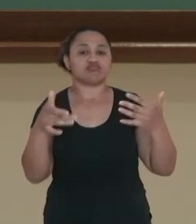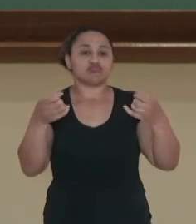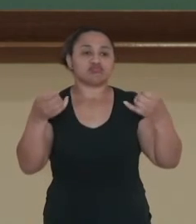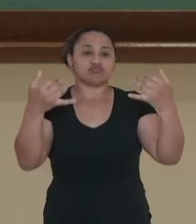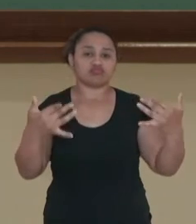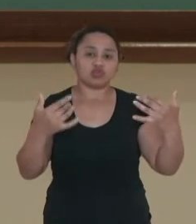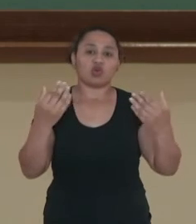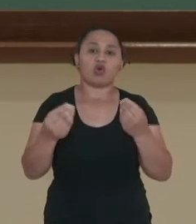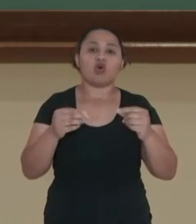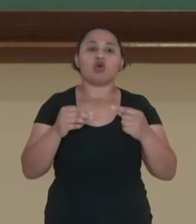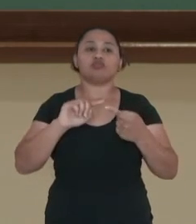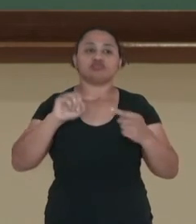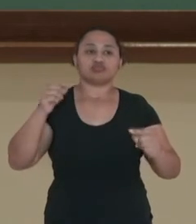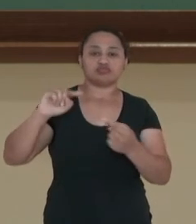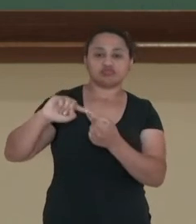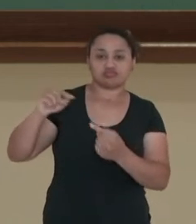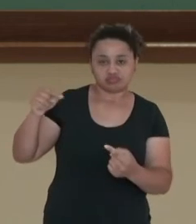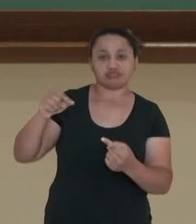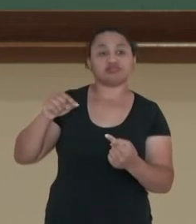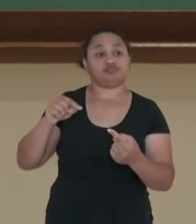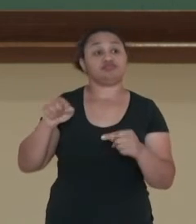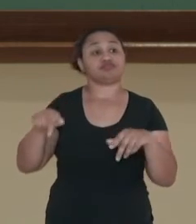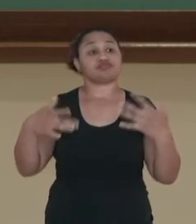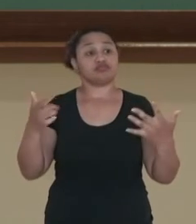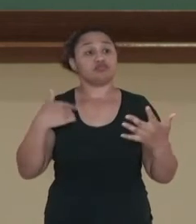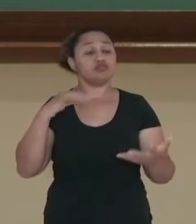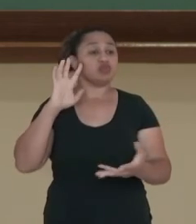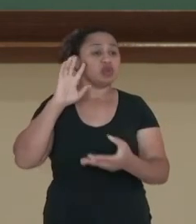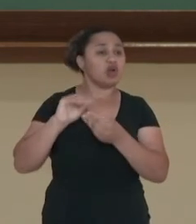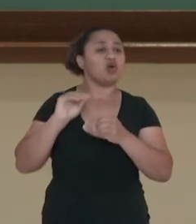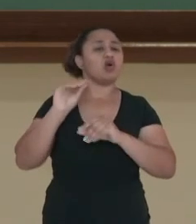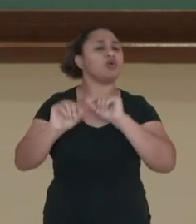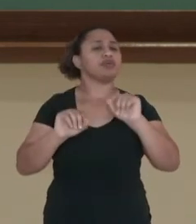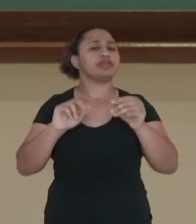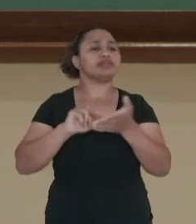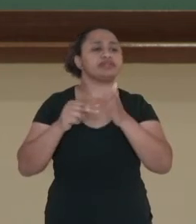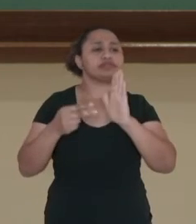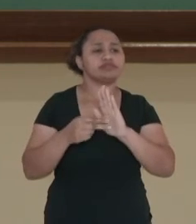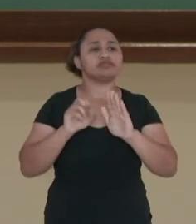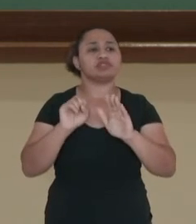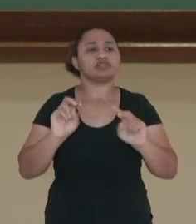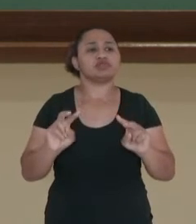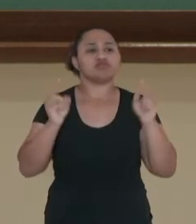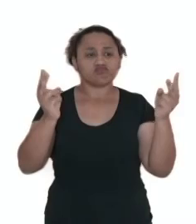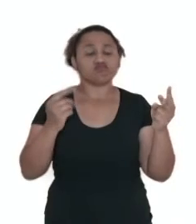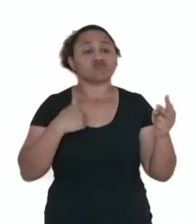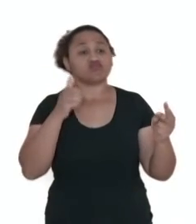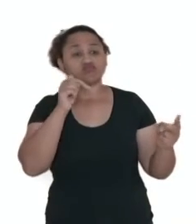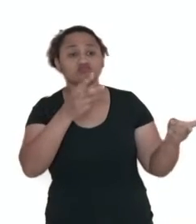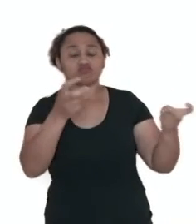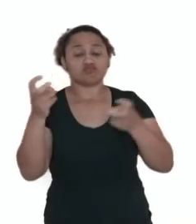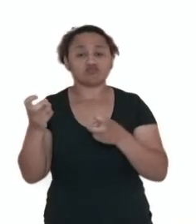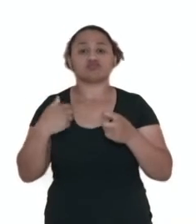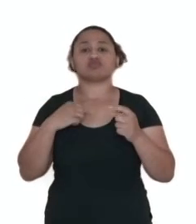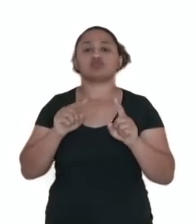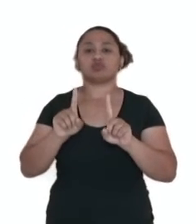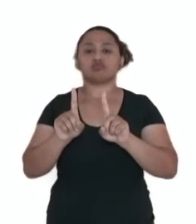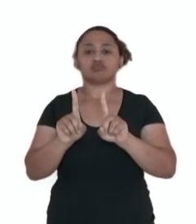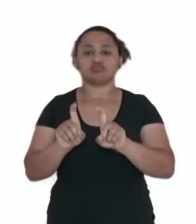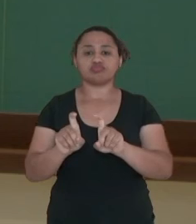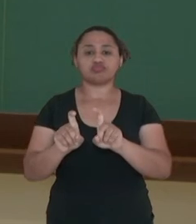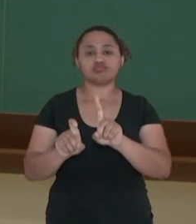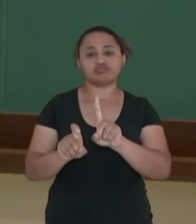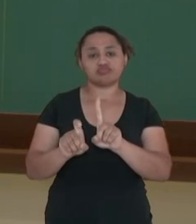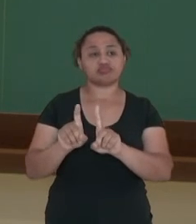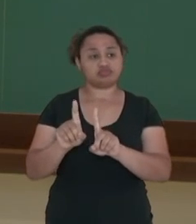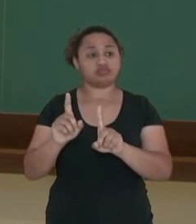questão de alelos múltiplos. Então nós temos ali as conclusões do teorema, né? Se os valores observados para as frequências alélicas e